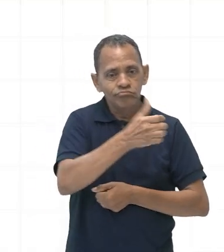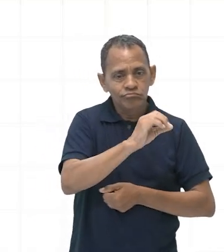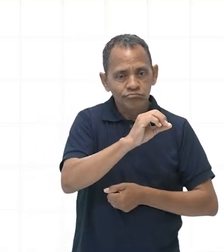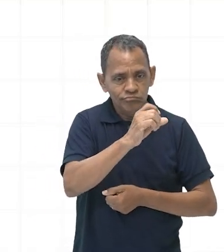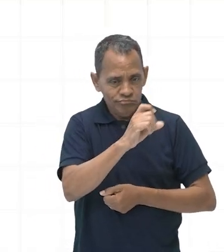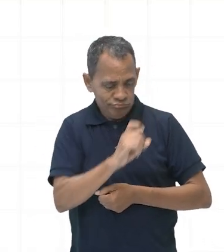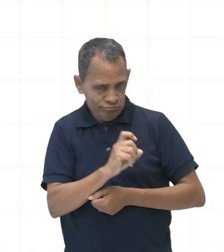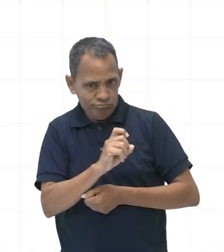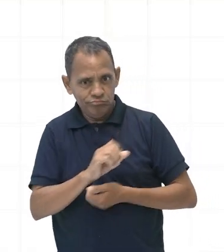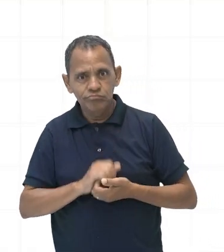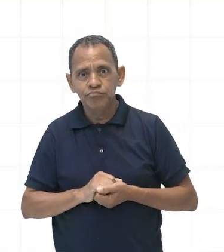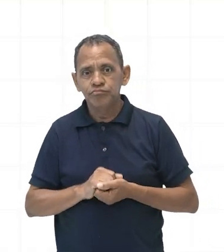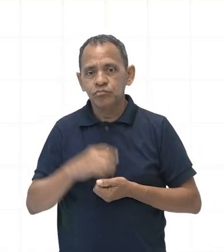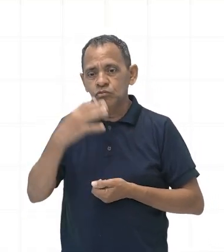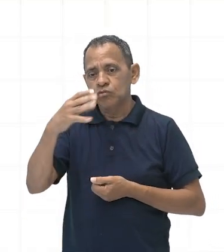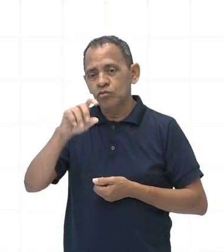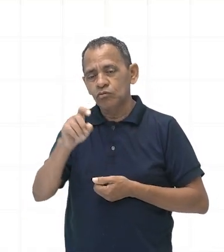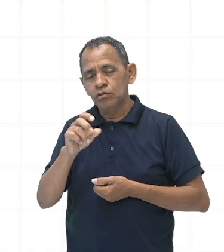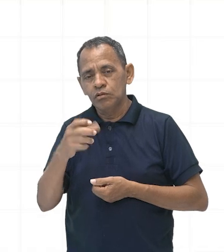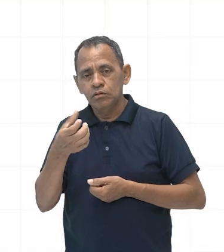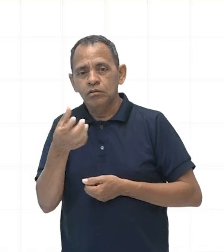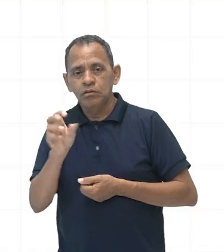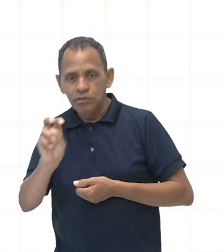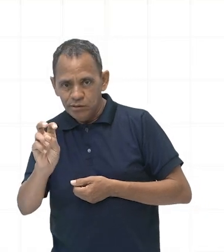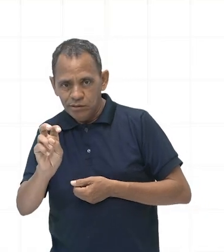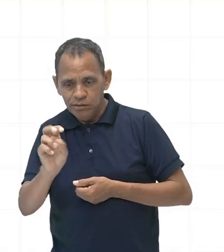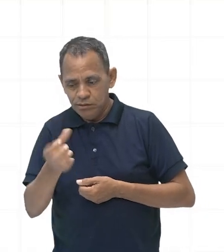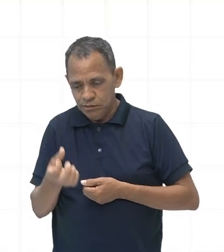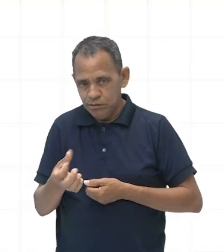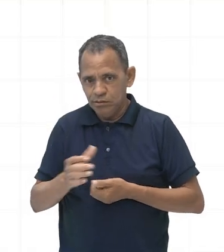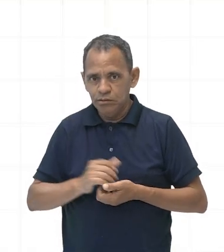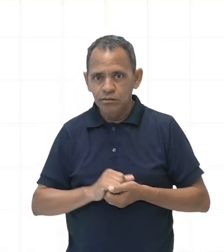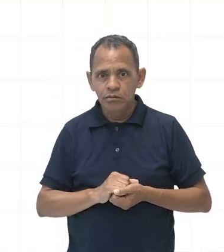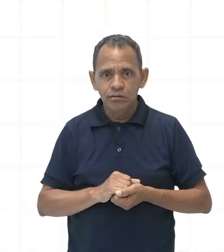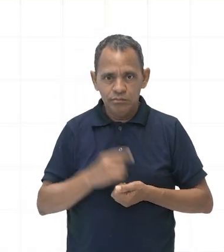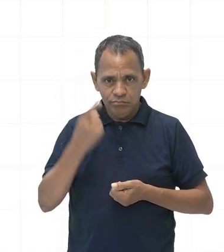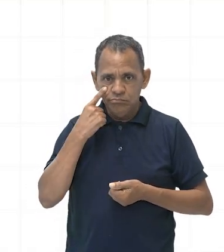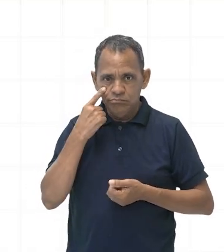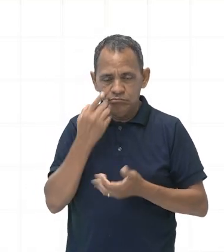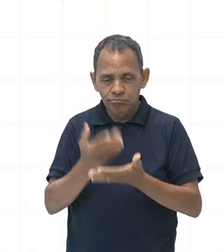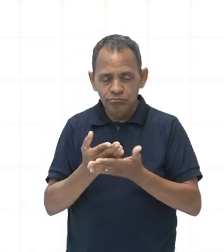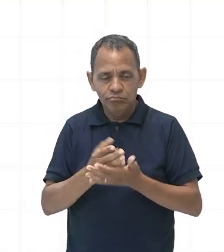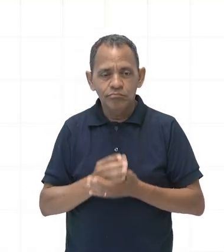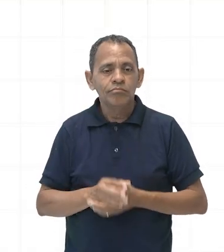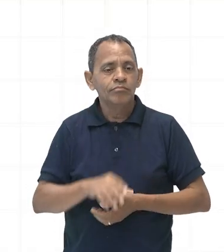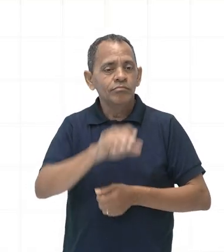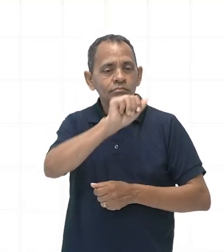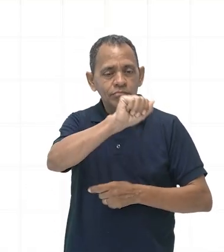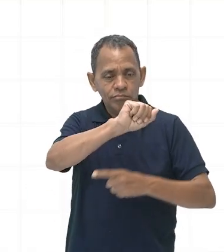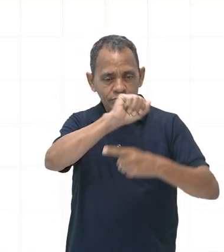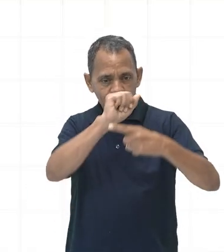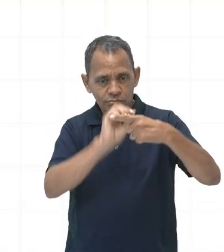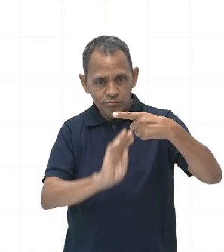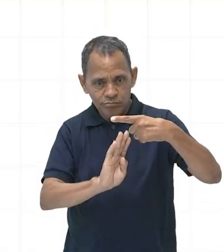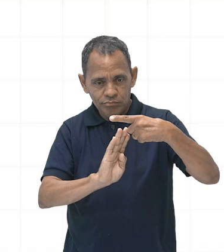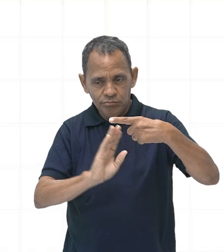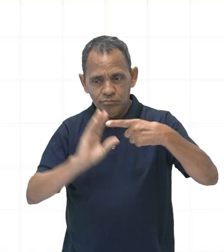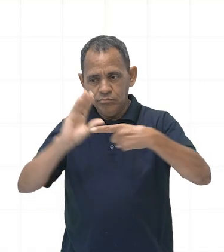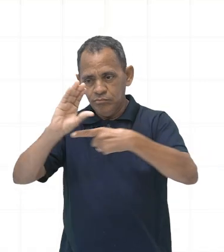4,5 e 6. Lembram que a gente viu na aula que era assim, né? A sobre B é igual a C sobre D, lá no